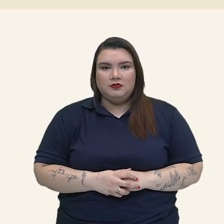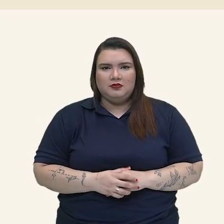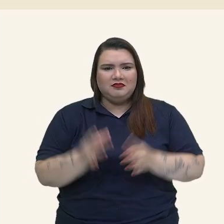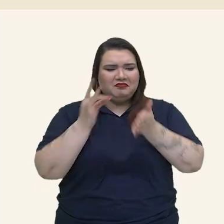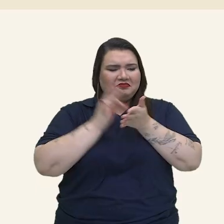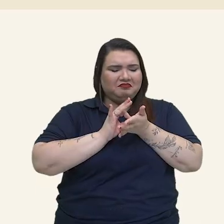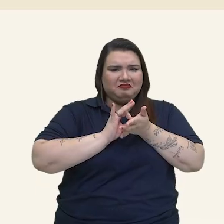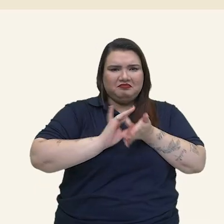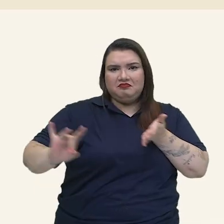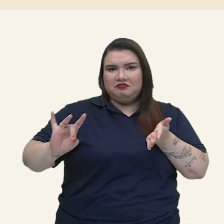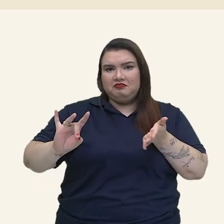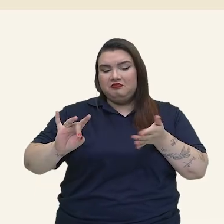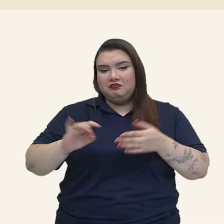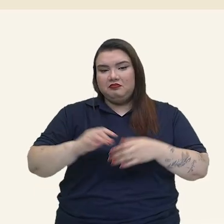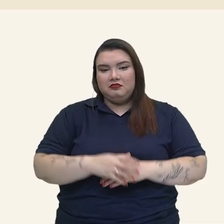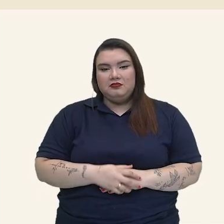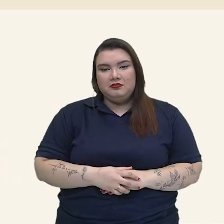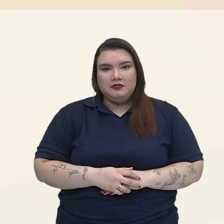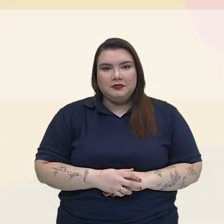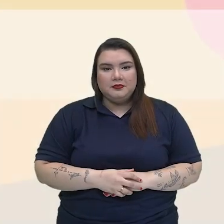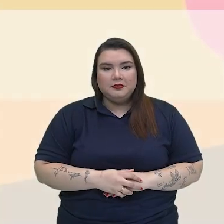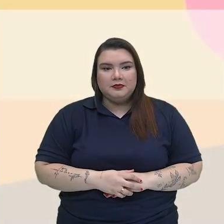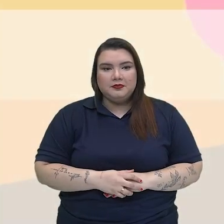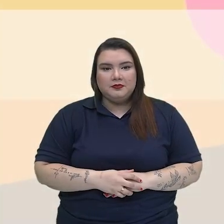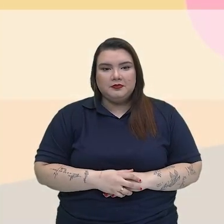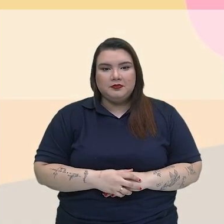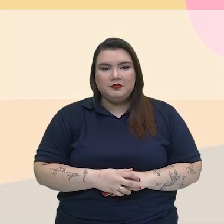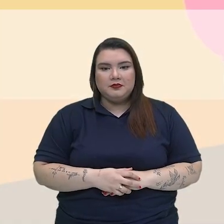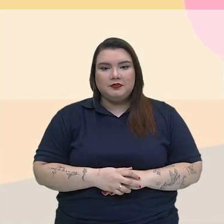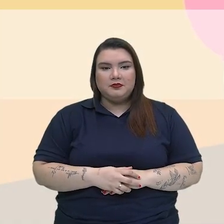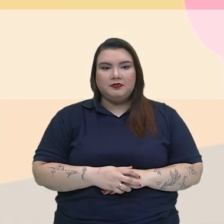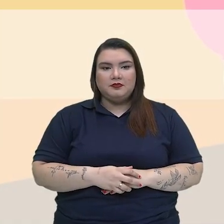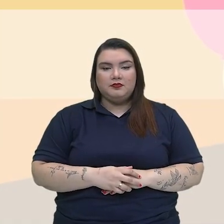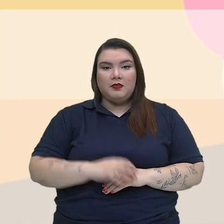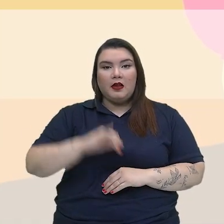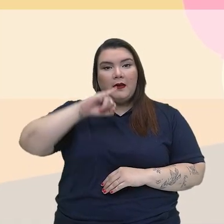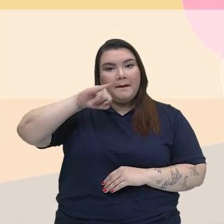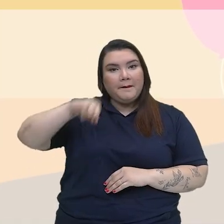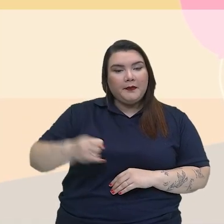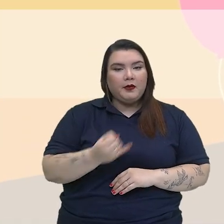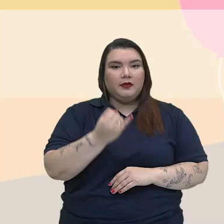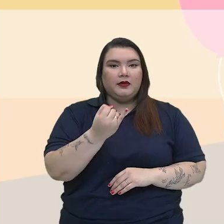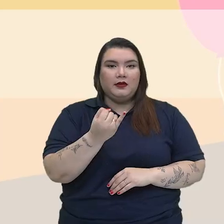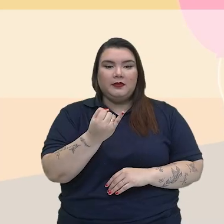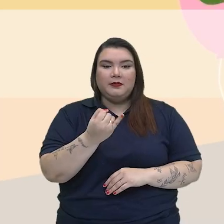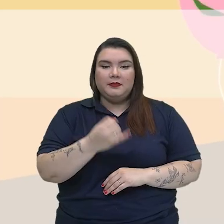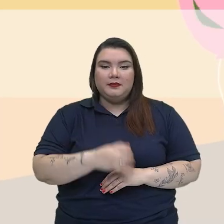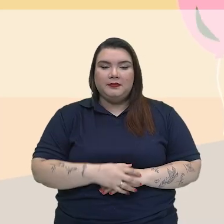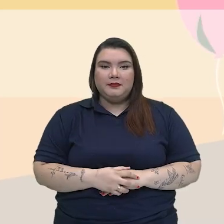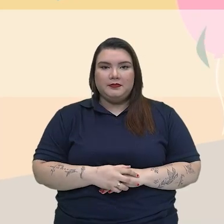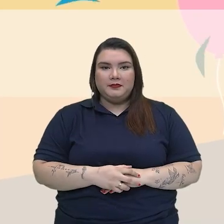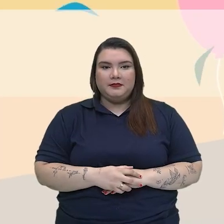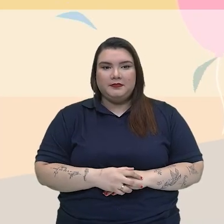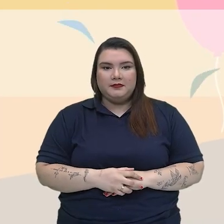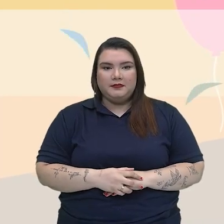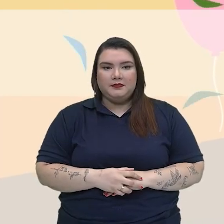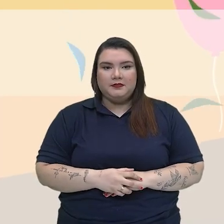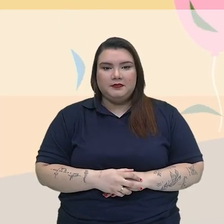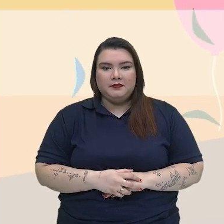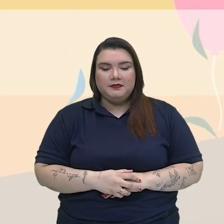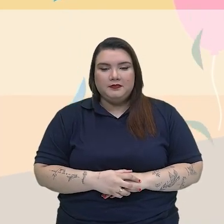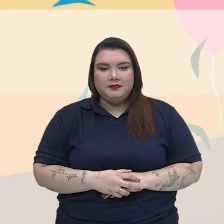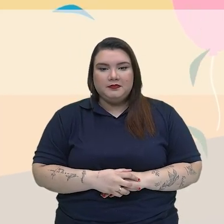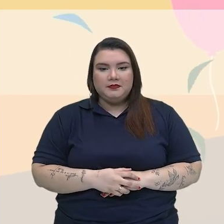To hate, odiar. To enjoy, desfrutar, aproveitar.